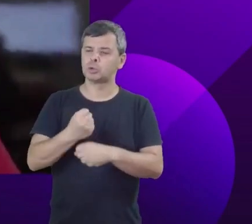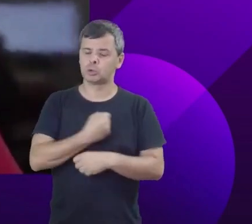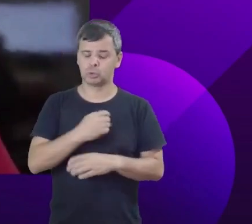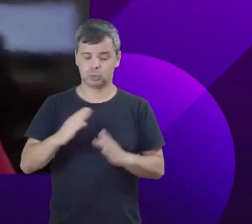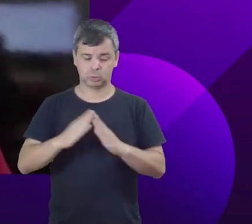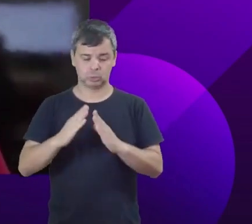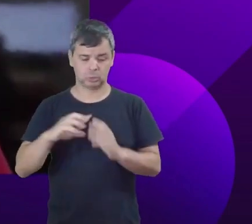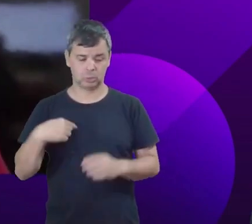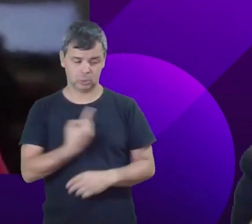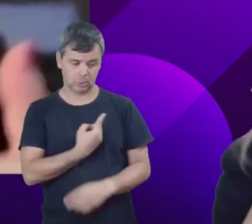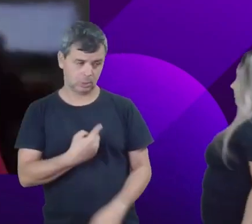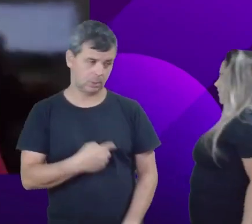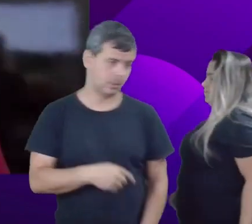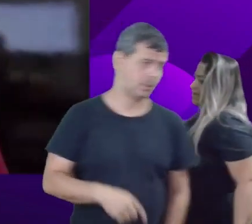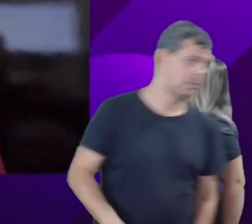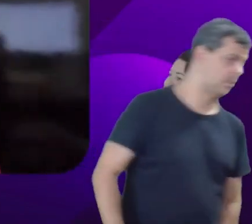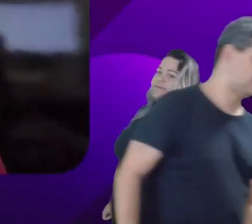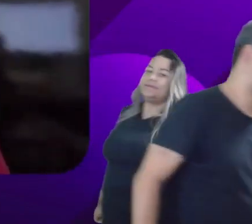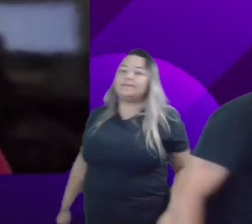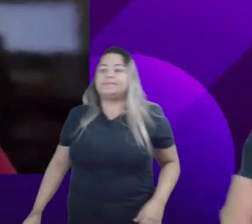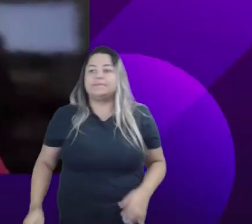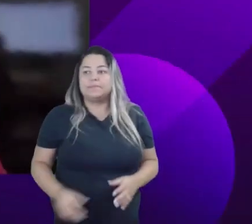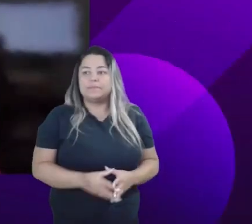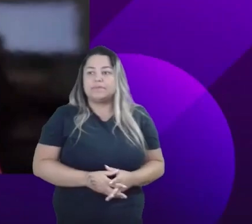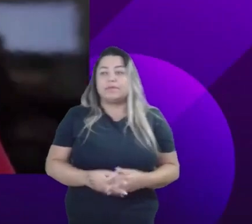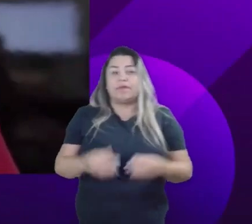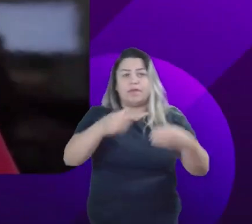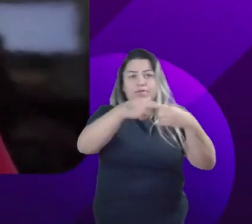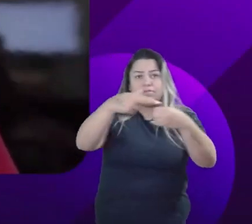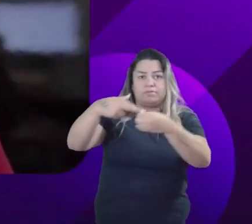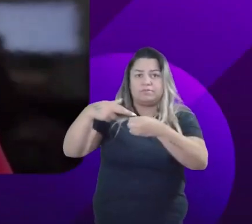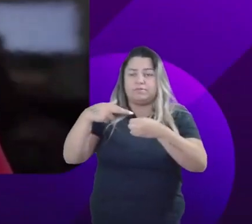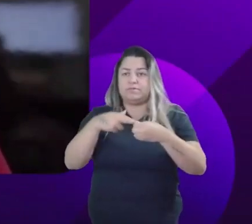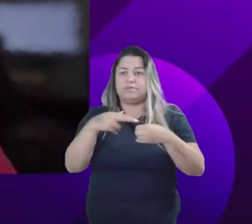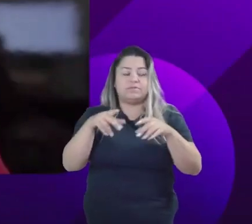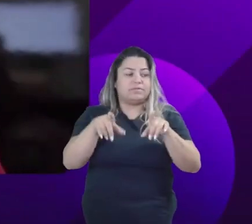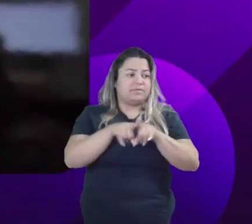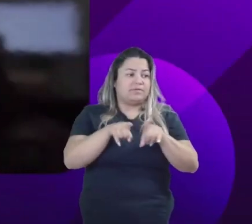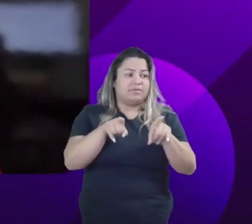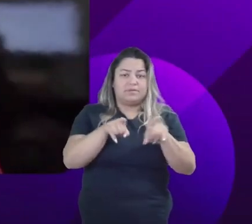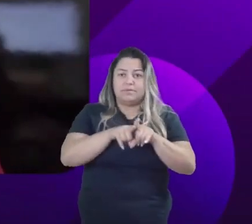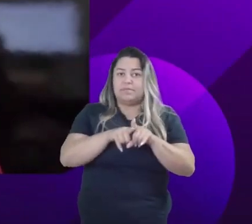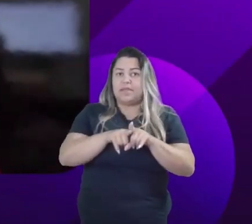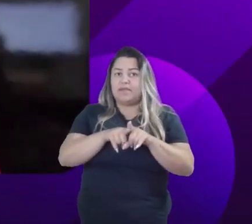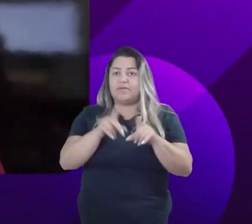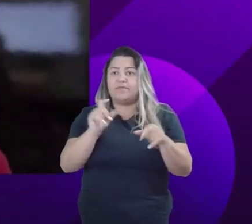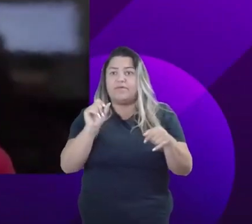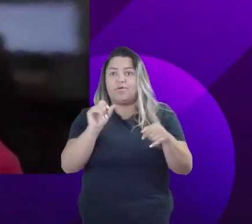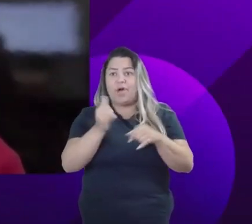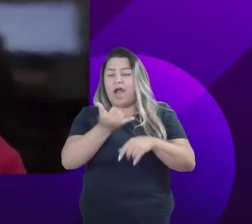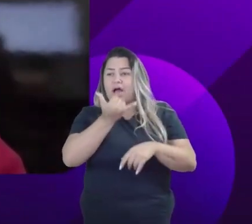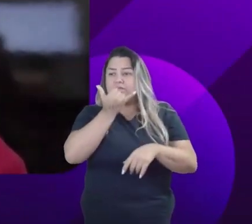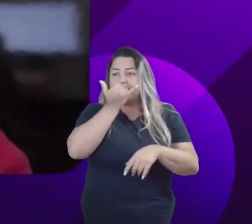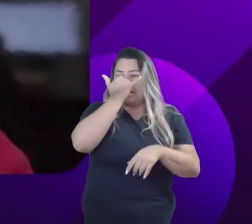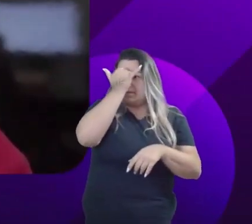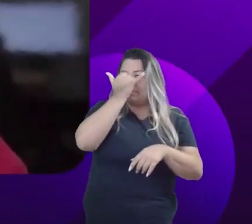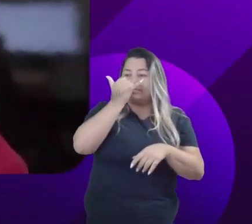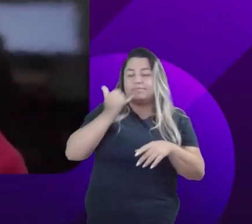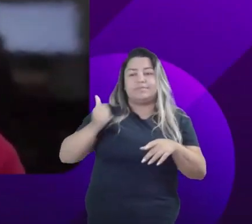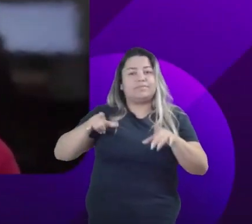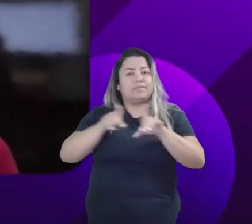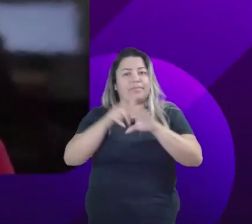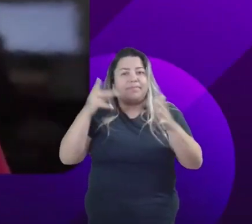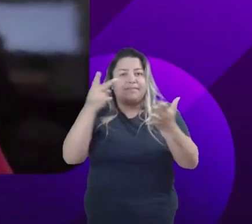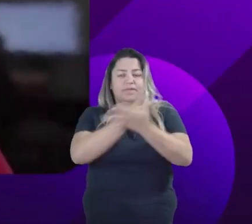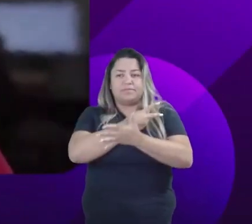enfim, e tem que também estar em regiões que não foram atingidas, né, que não foram